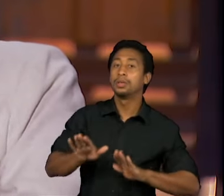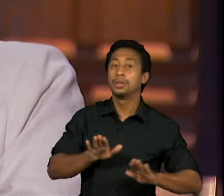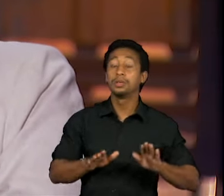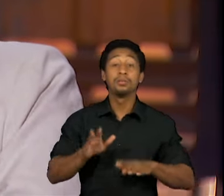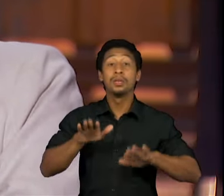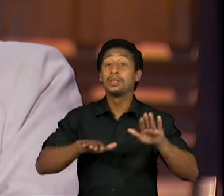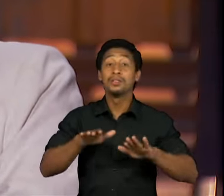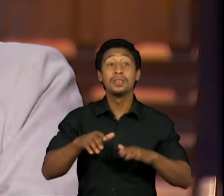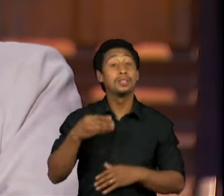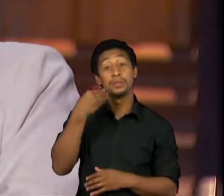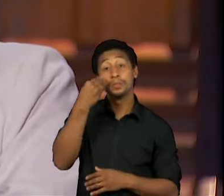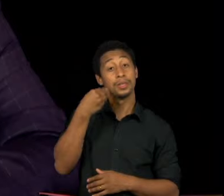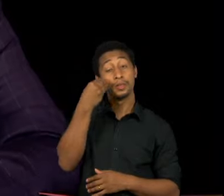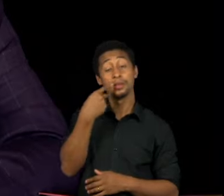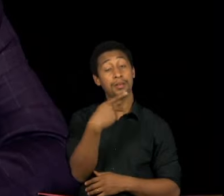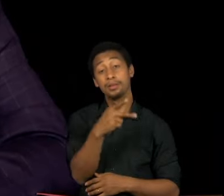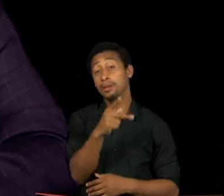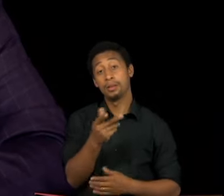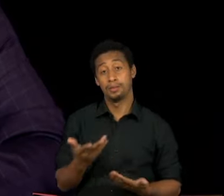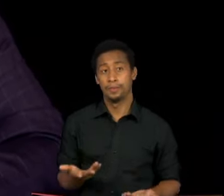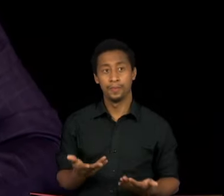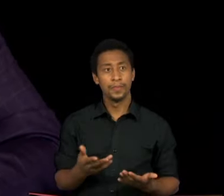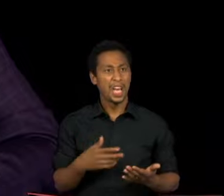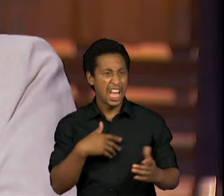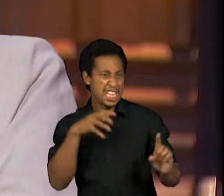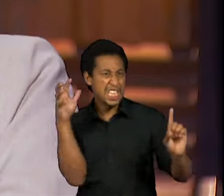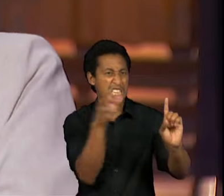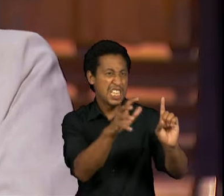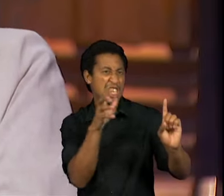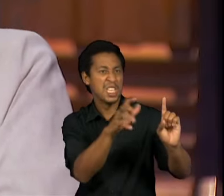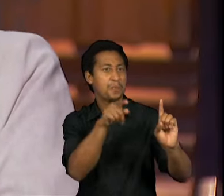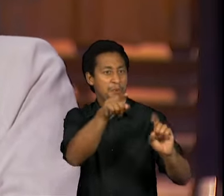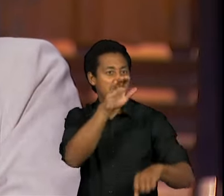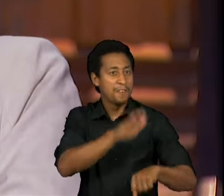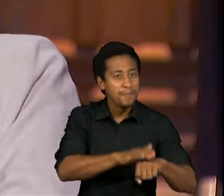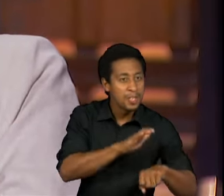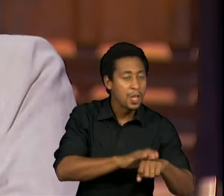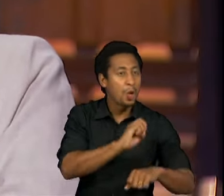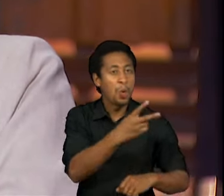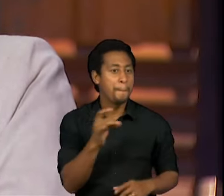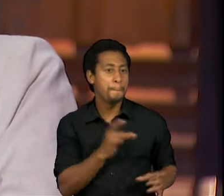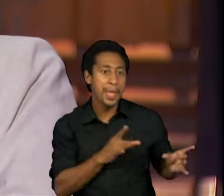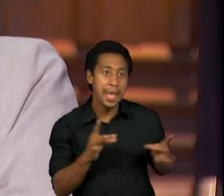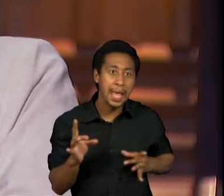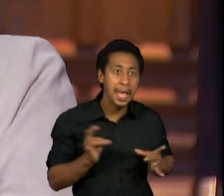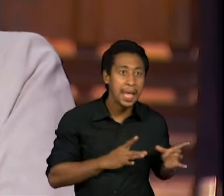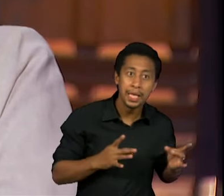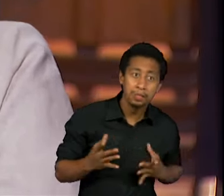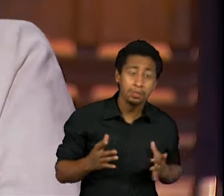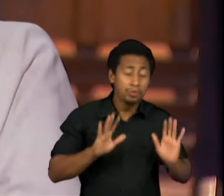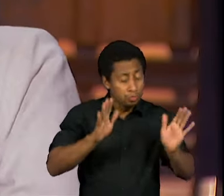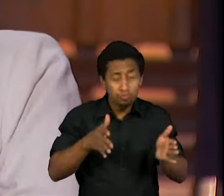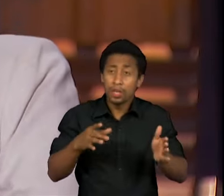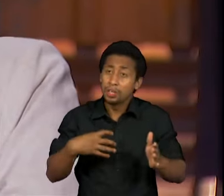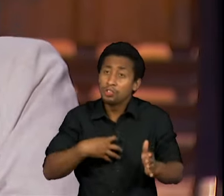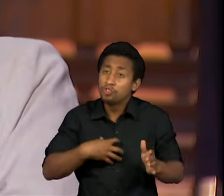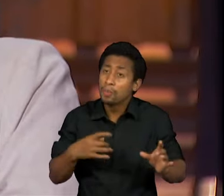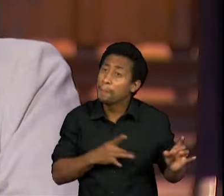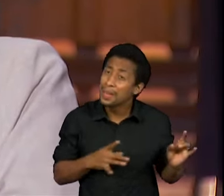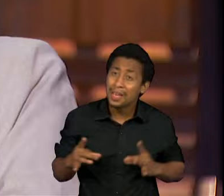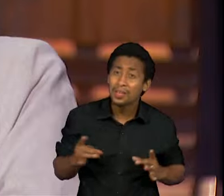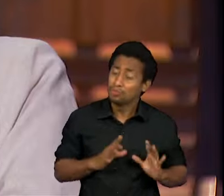pessoa tá falando a partir da experiência da ir aí te induz a fazer indo isso impõe medo uma série de questões eu tive medo muito minha filha tinha